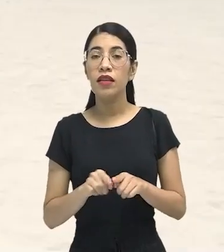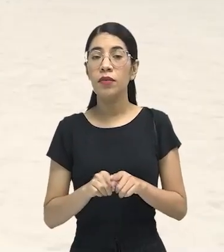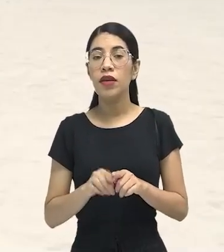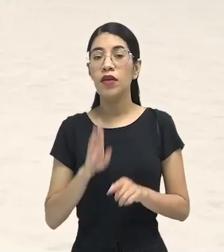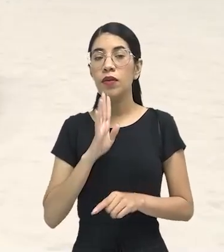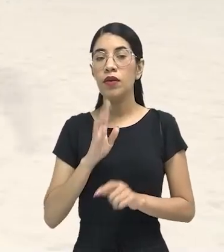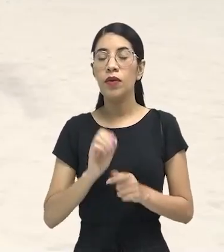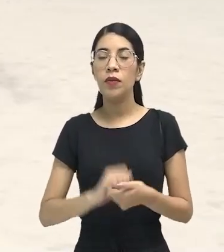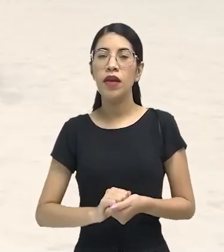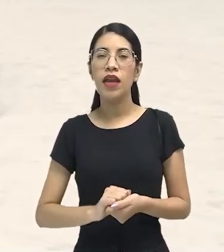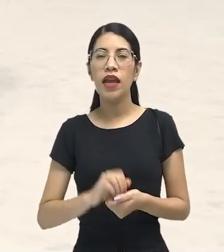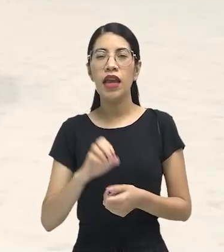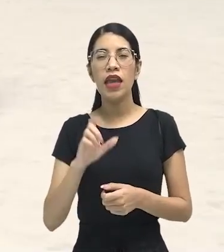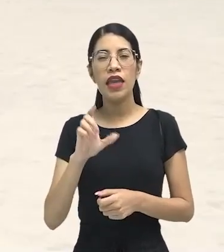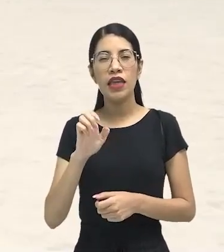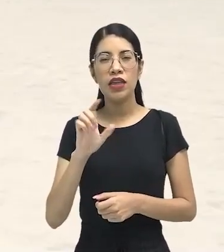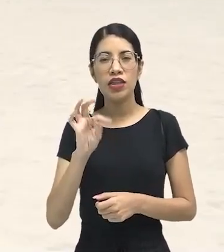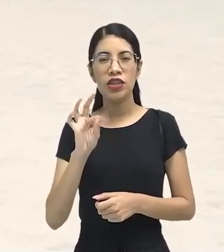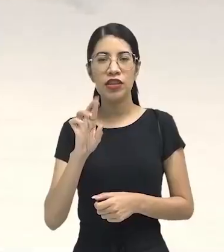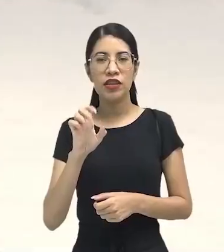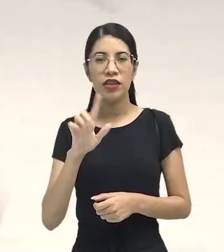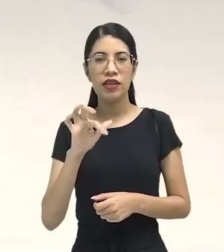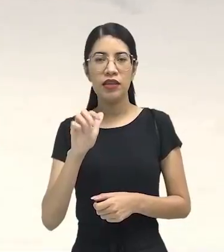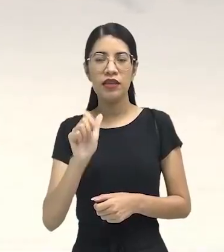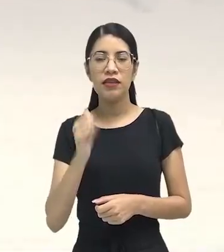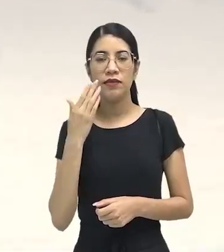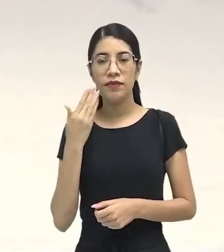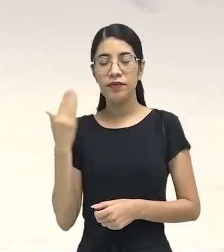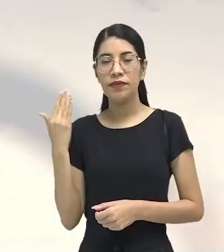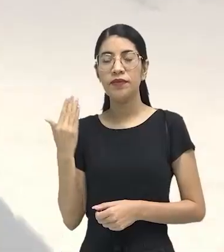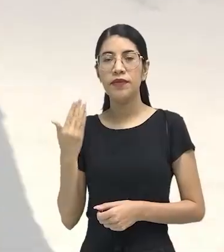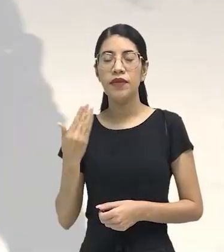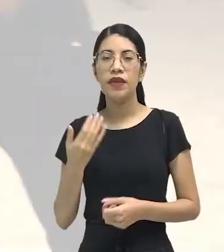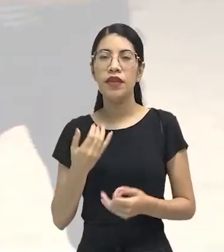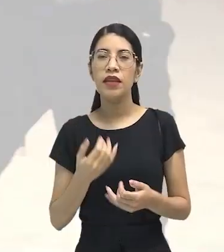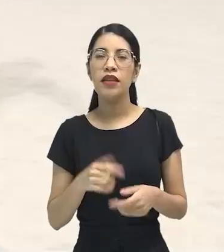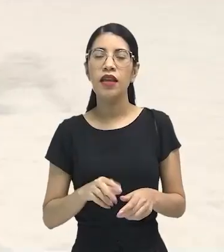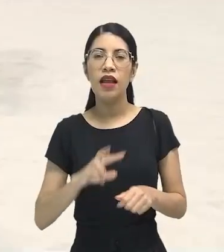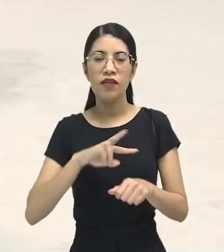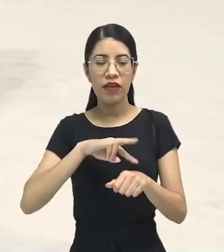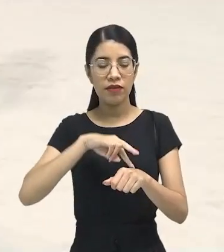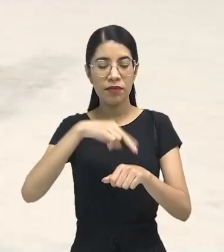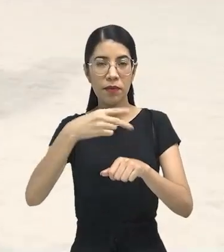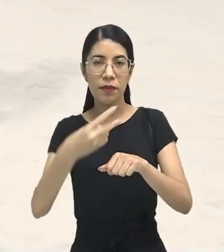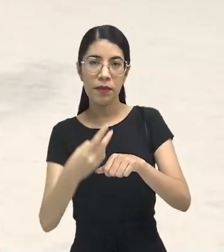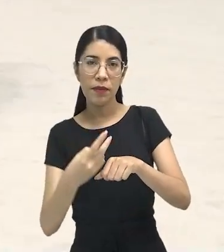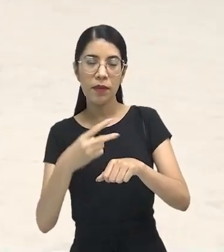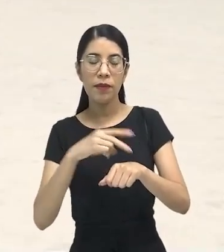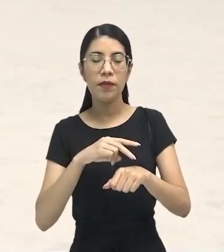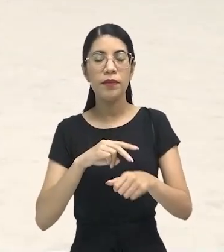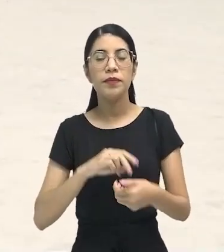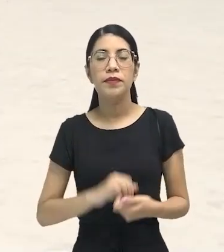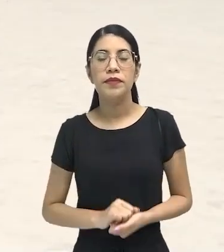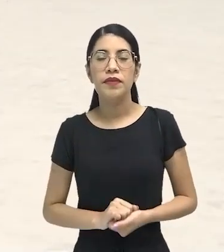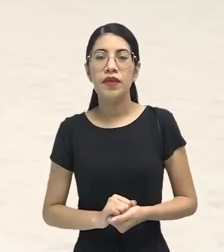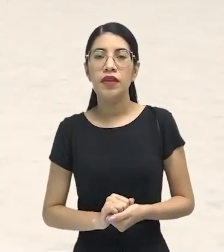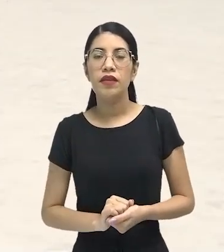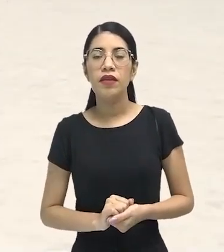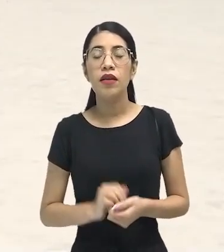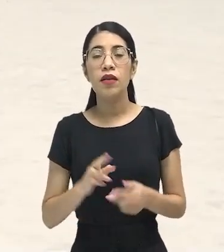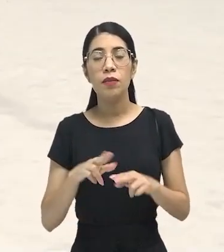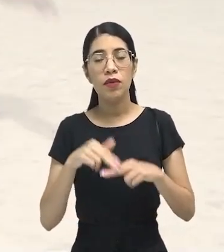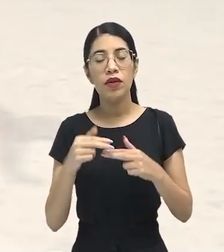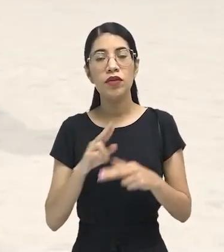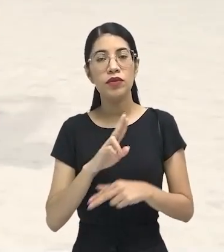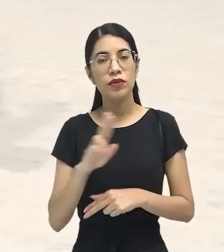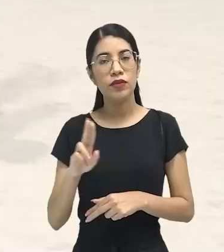conhecido como estrela. Observem aí. Ó, ele quase que faz uma estrelinha, né? Por isso que ele é chamado assim